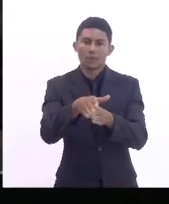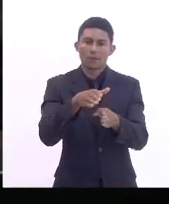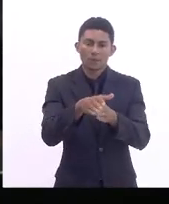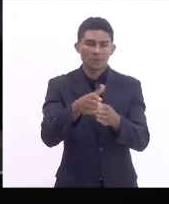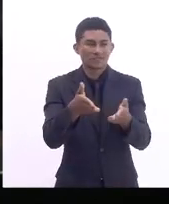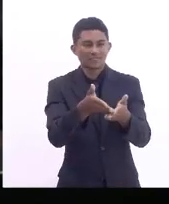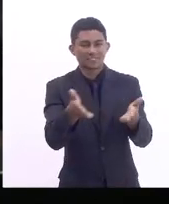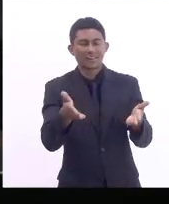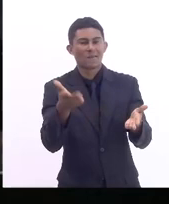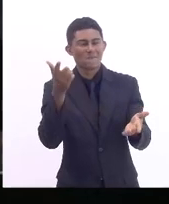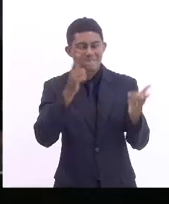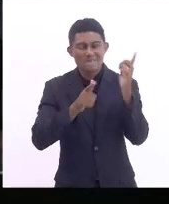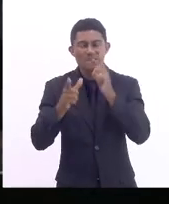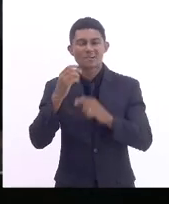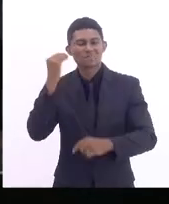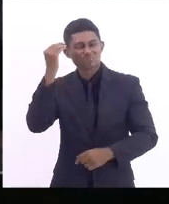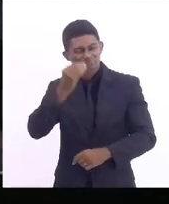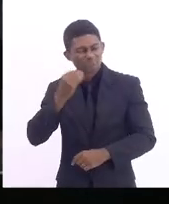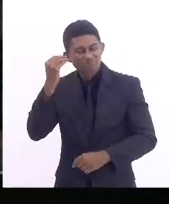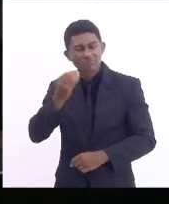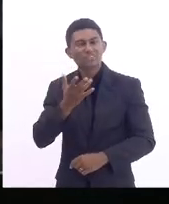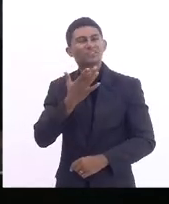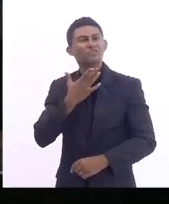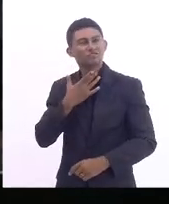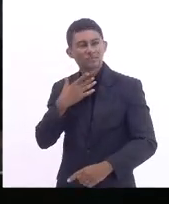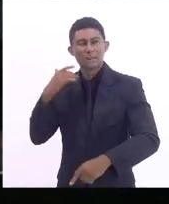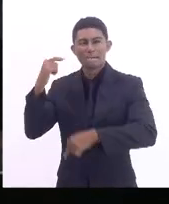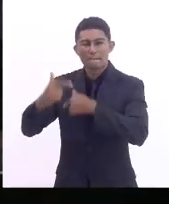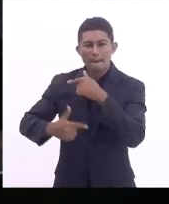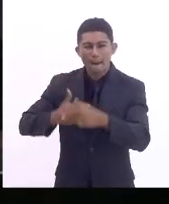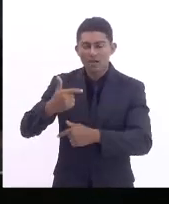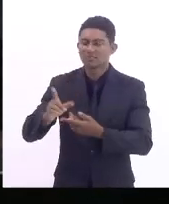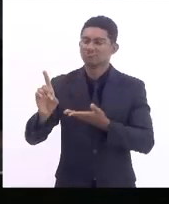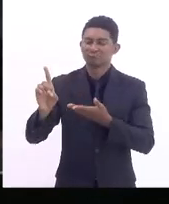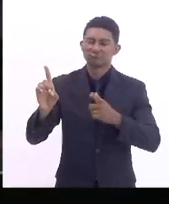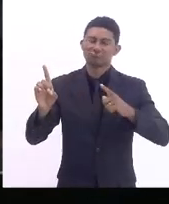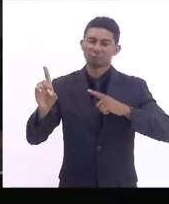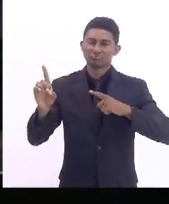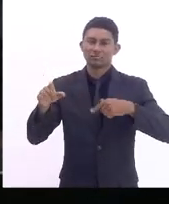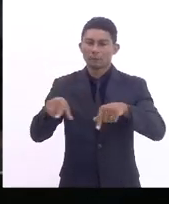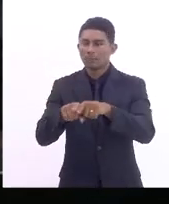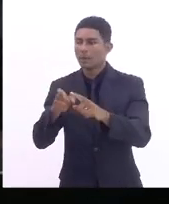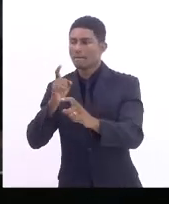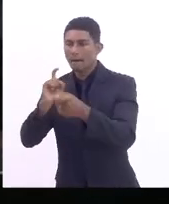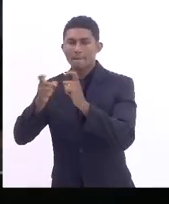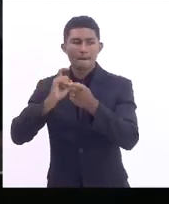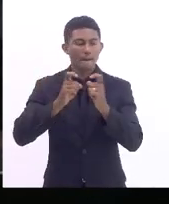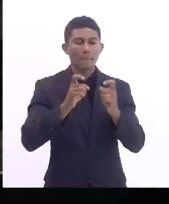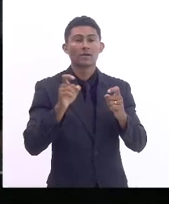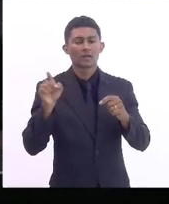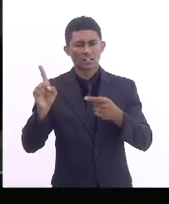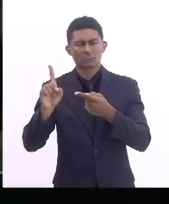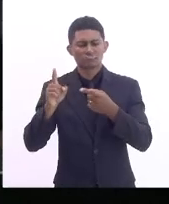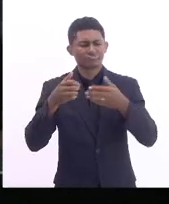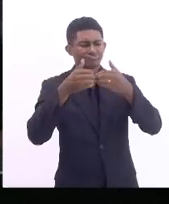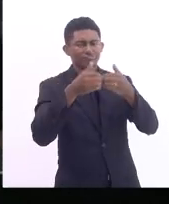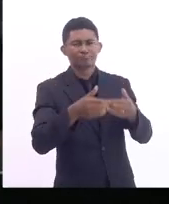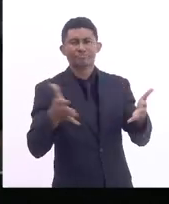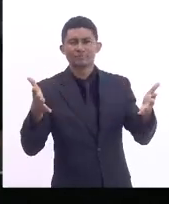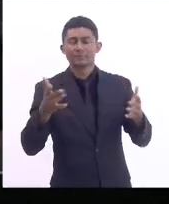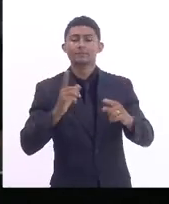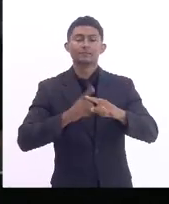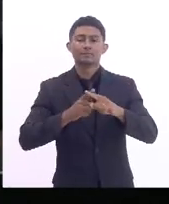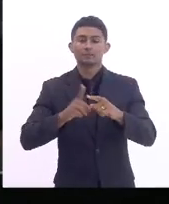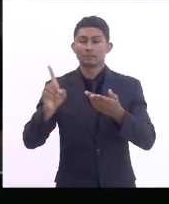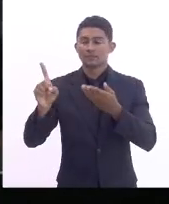com a sua experiência com a sua vontade de trabalhar de construir e de dialogar eu acho que exatamente essa